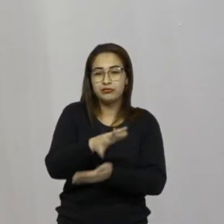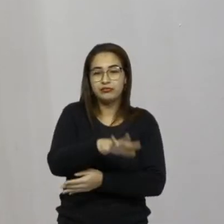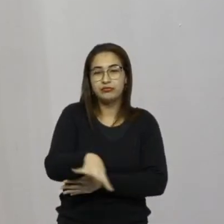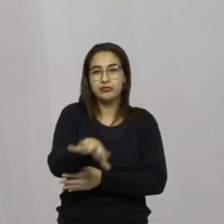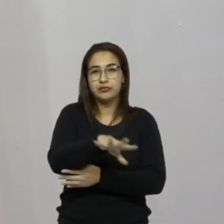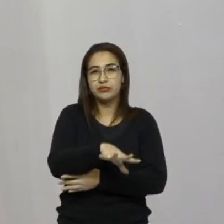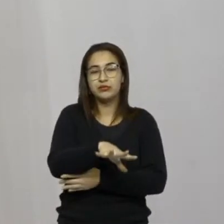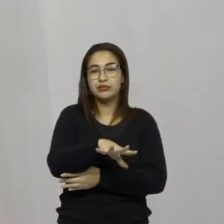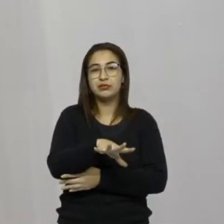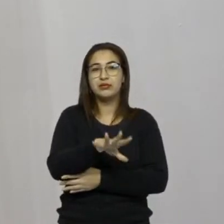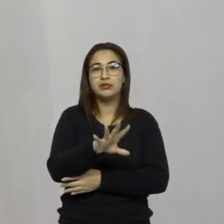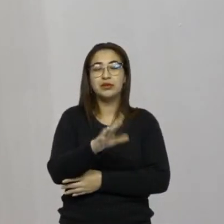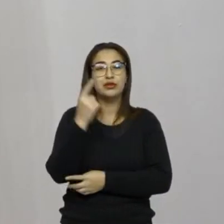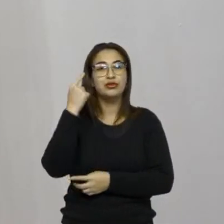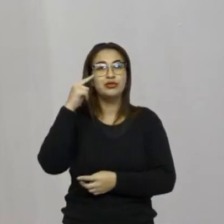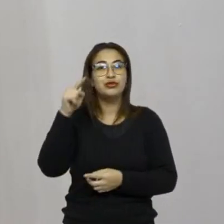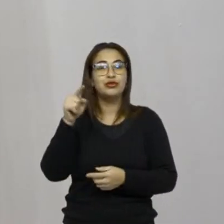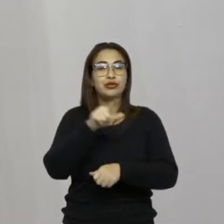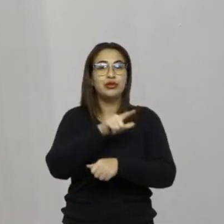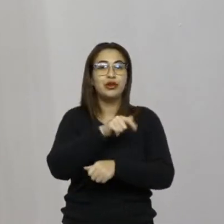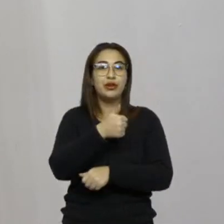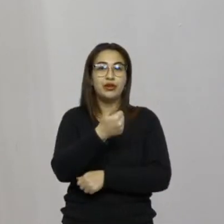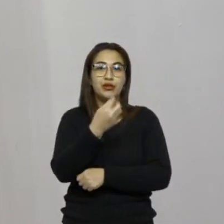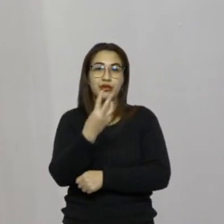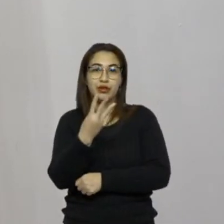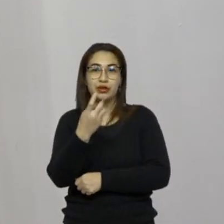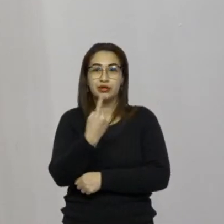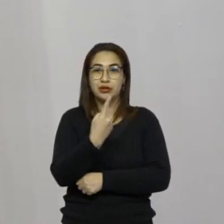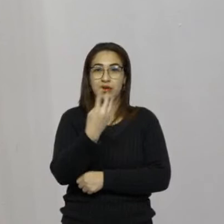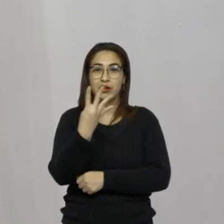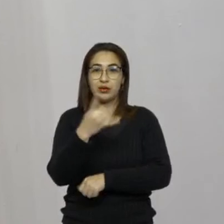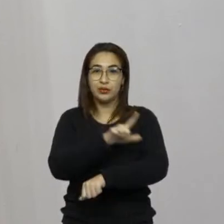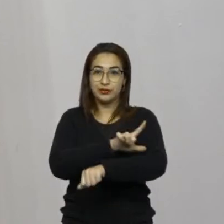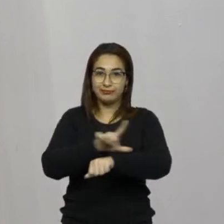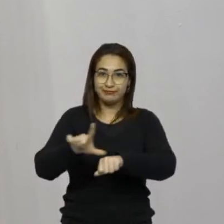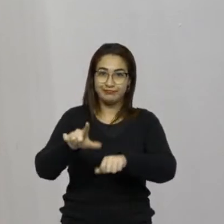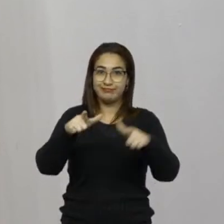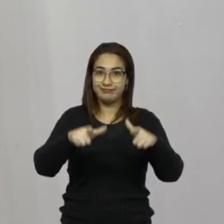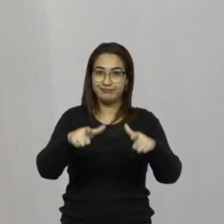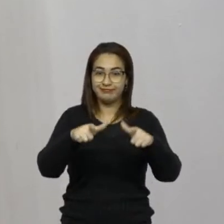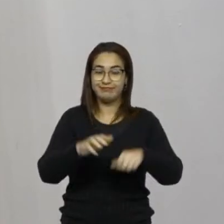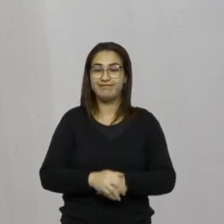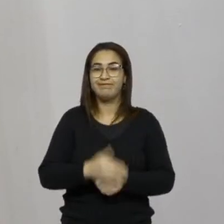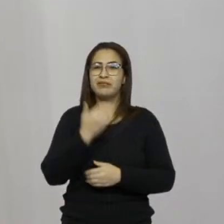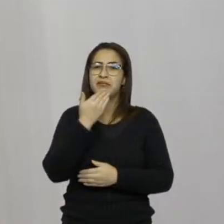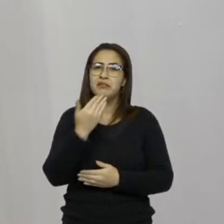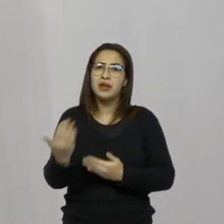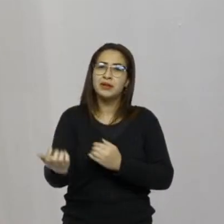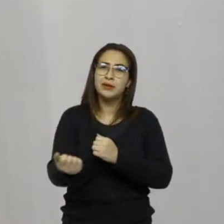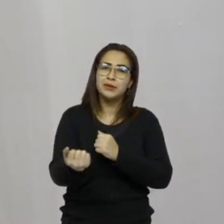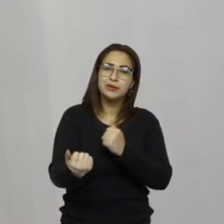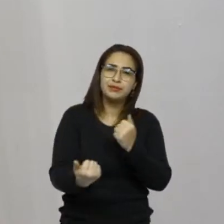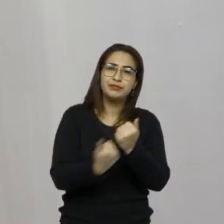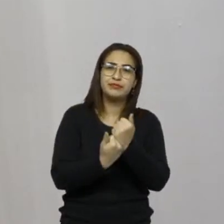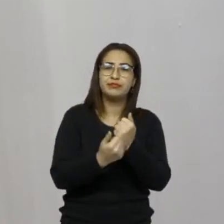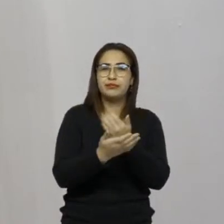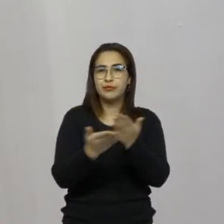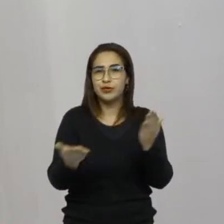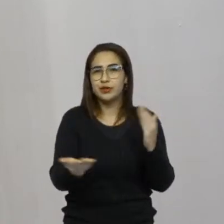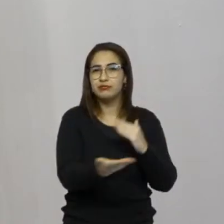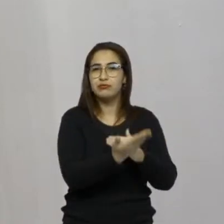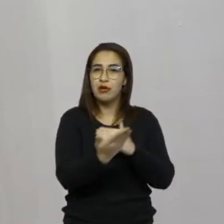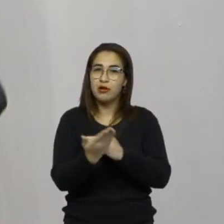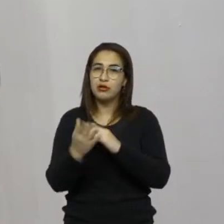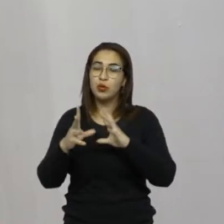no dia 13 e 14. Então, peço aqui o respaldo e o apoio de todos os colegas